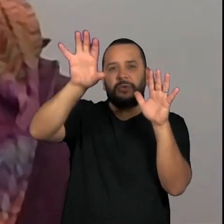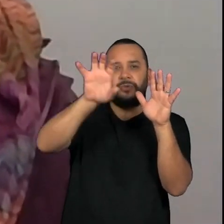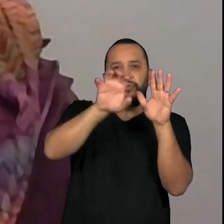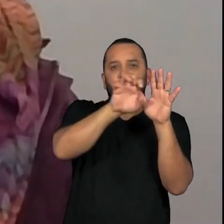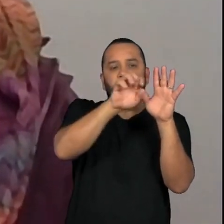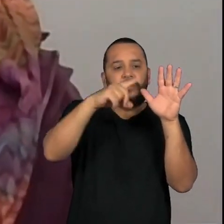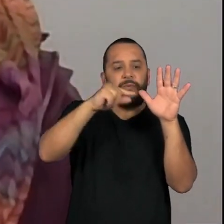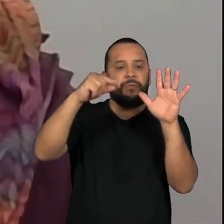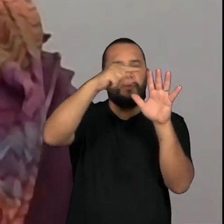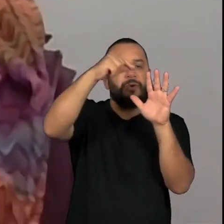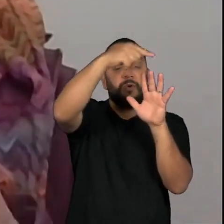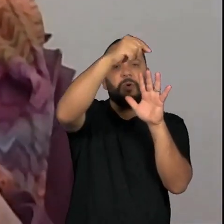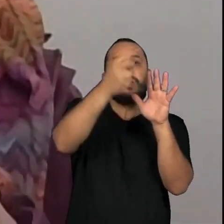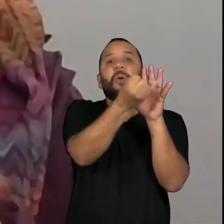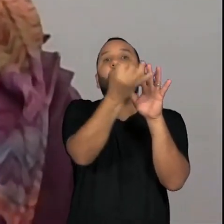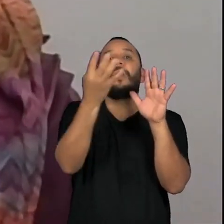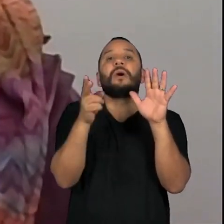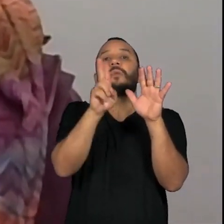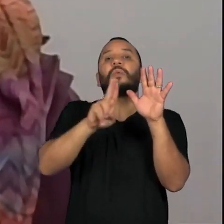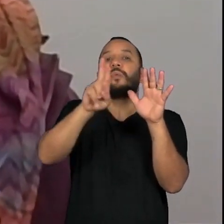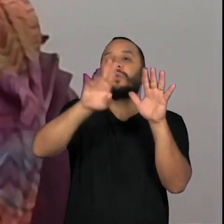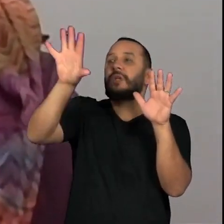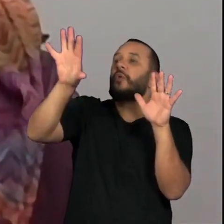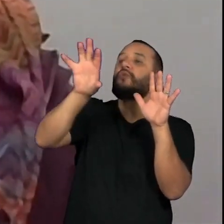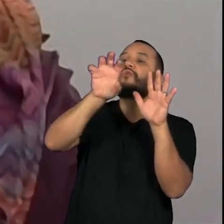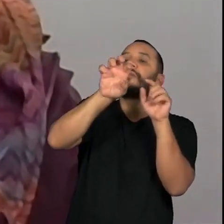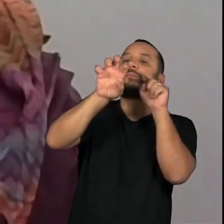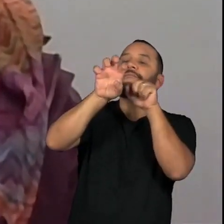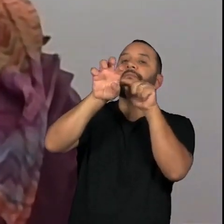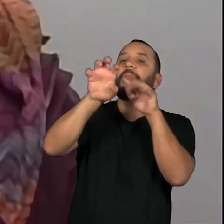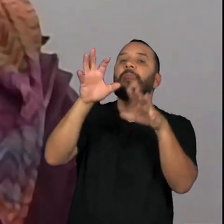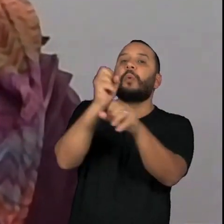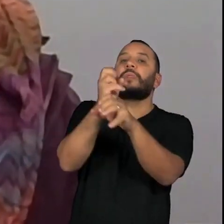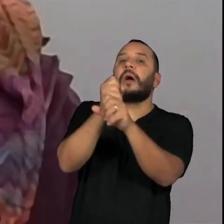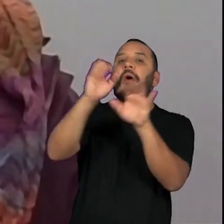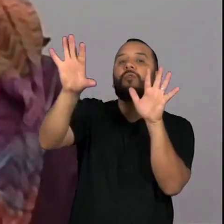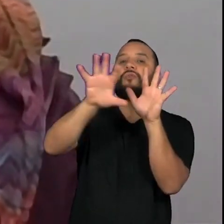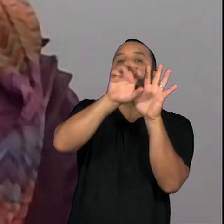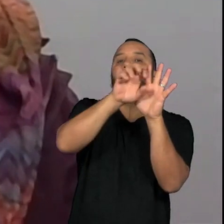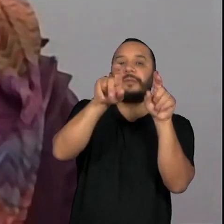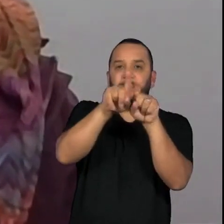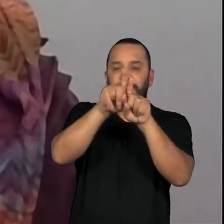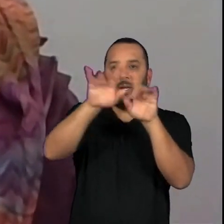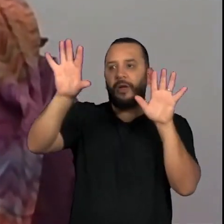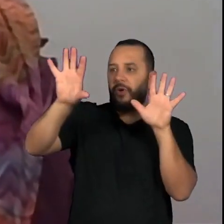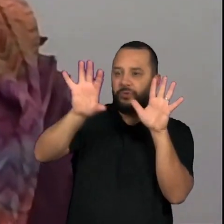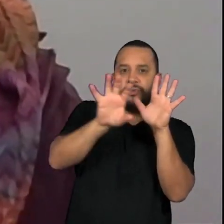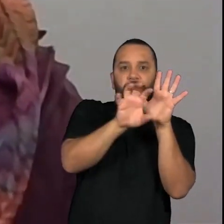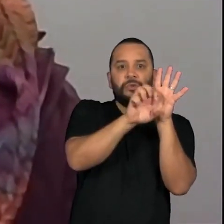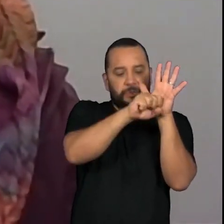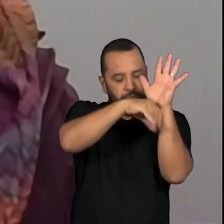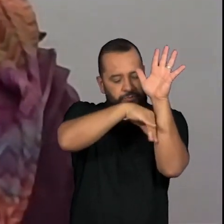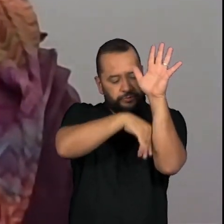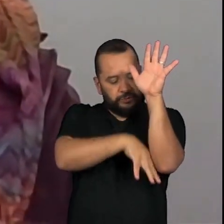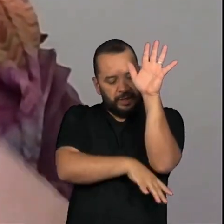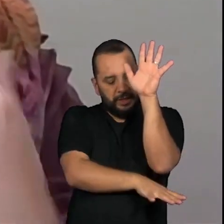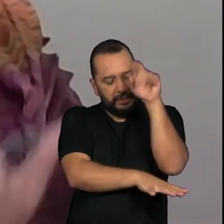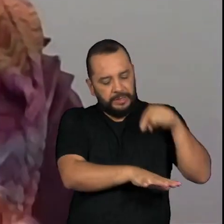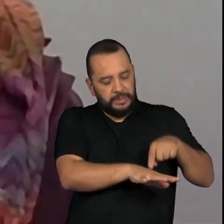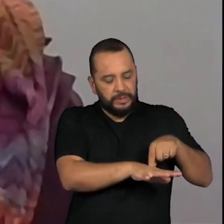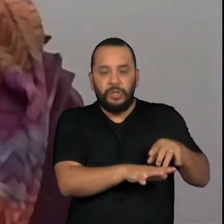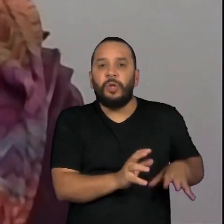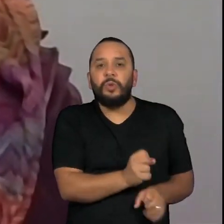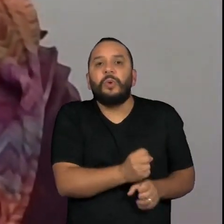para raízes. Isso vai afetar diretamente a forma como ela responde ao ambiente, sobrevive, a forma como ela